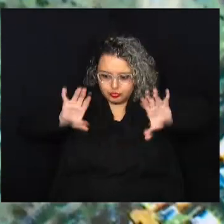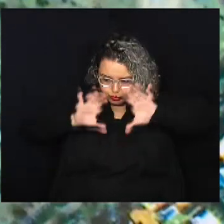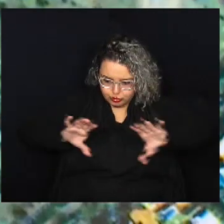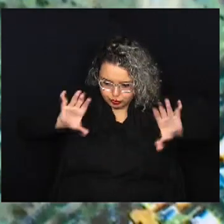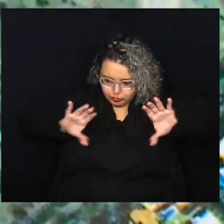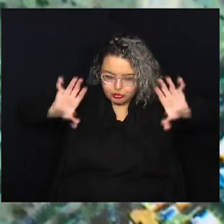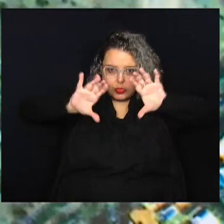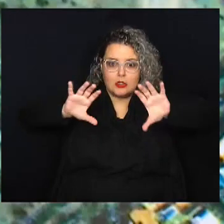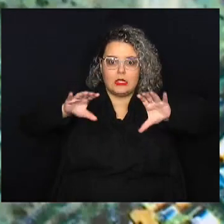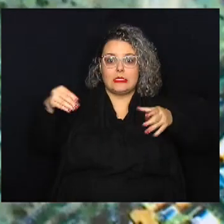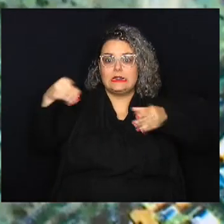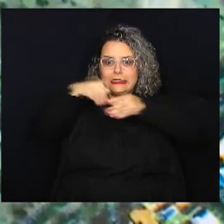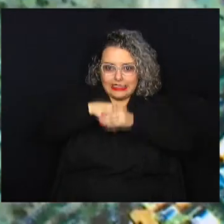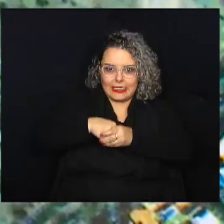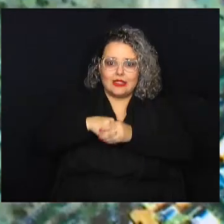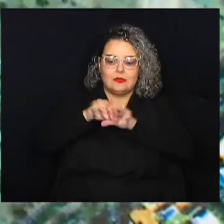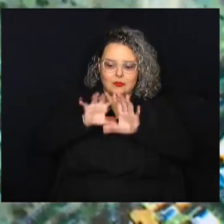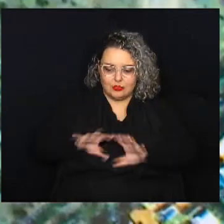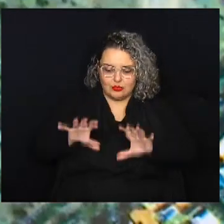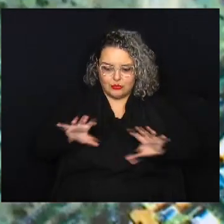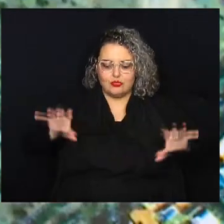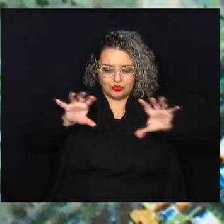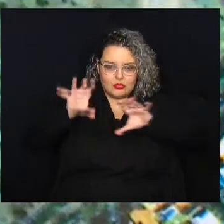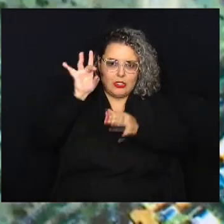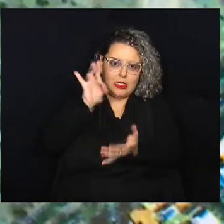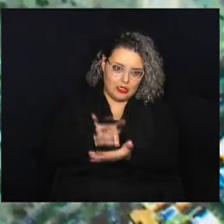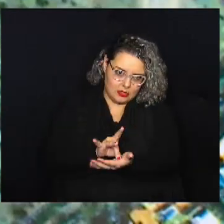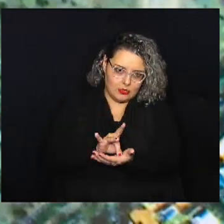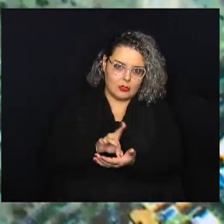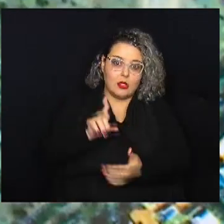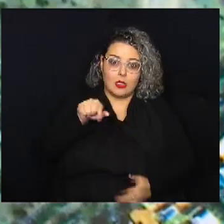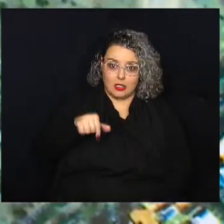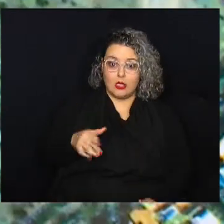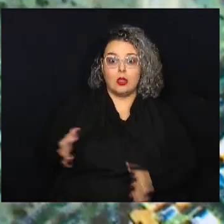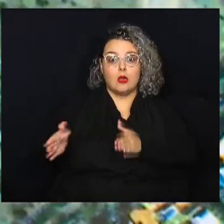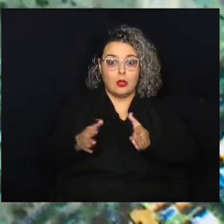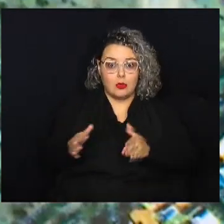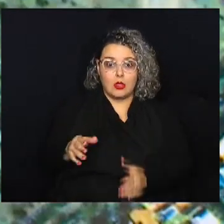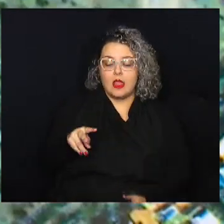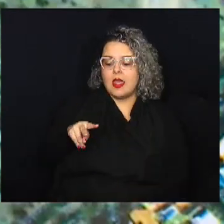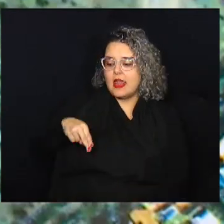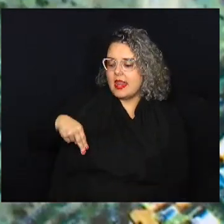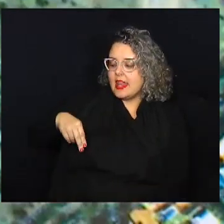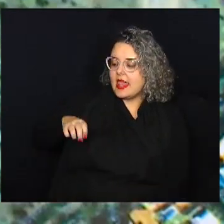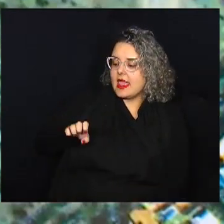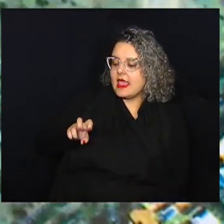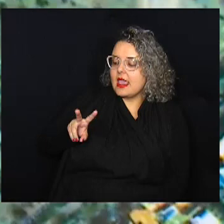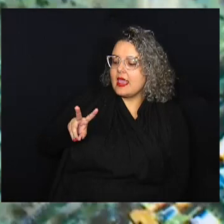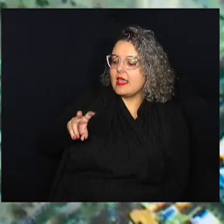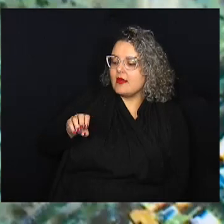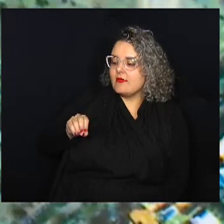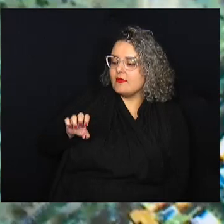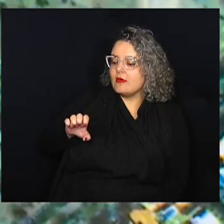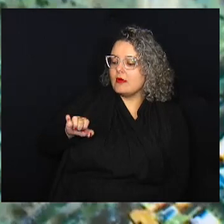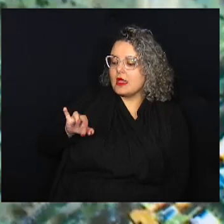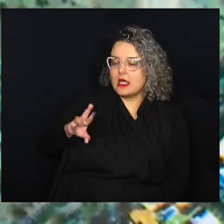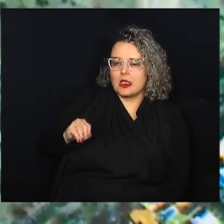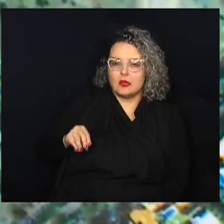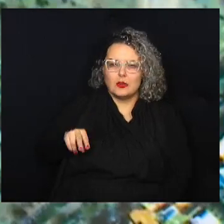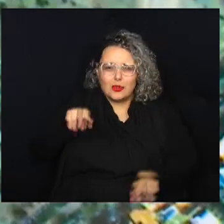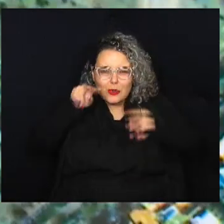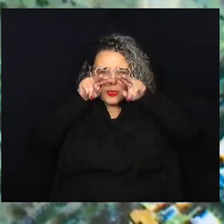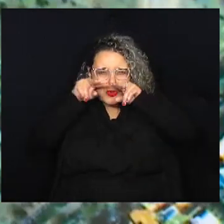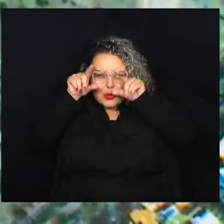se a gente estivesse dentro da nuvem mesmo. Então, é um fenômeno do nevoeiro, né, com redução muito grande da visibilidade. Aí,